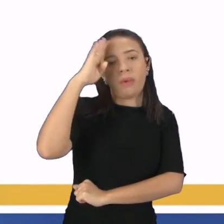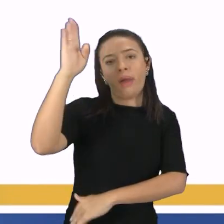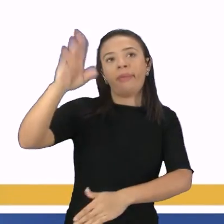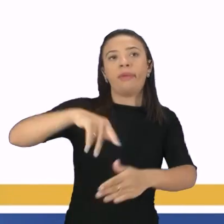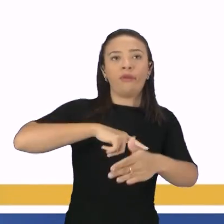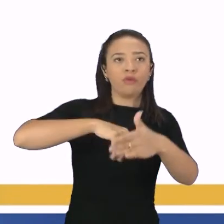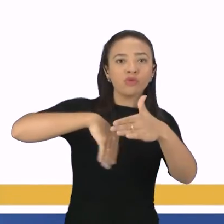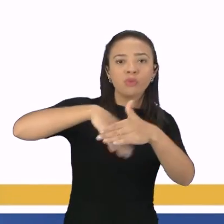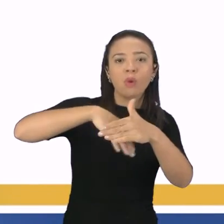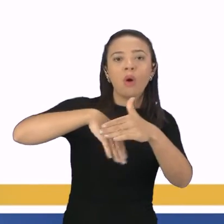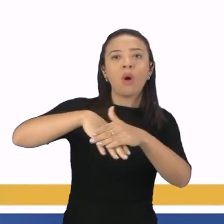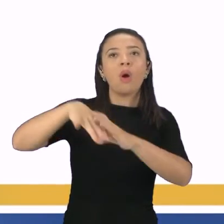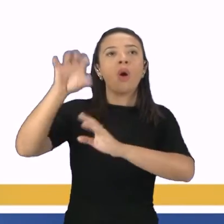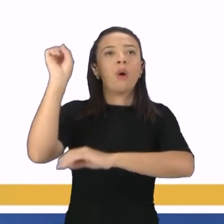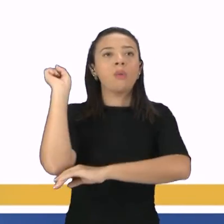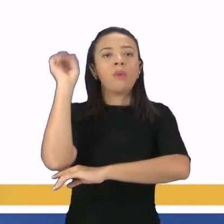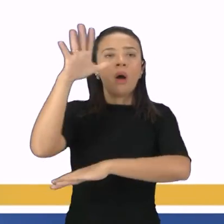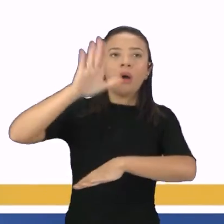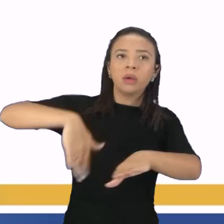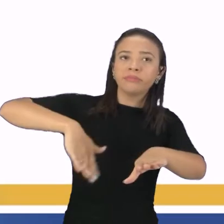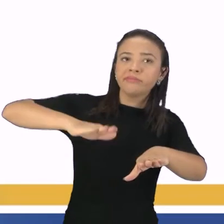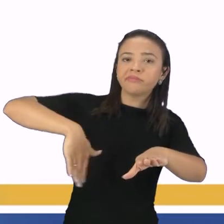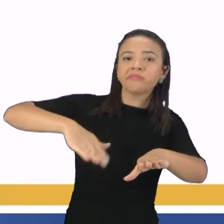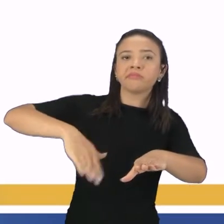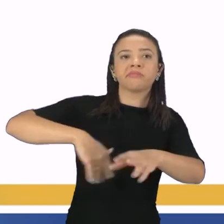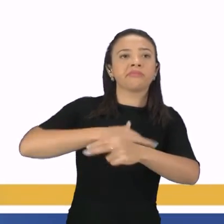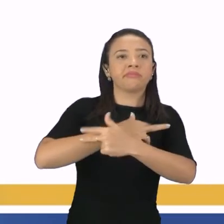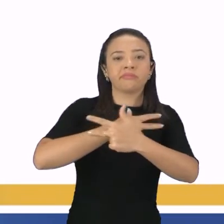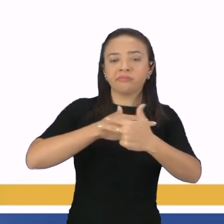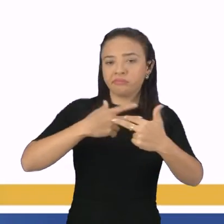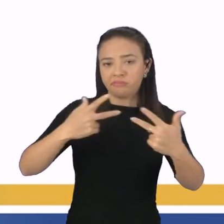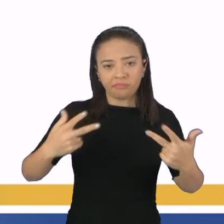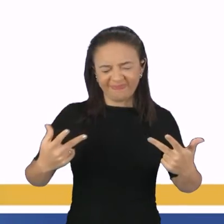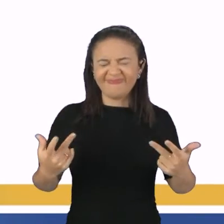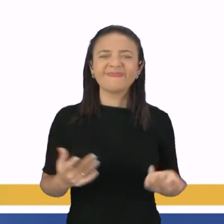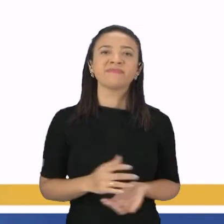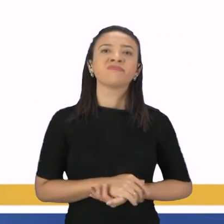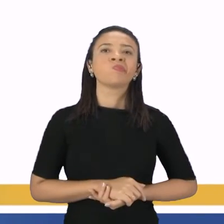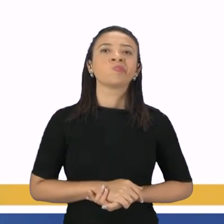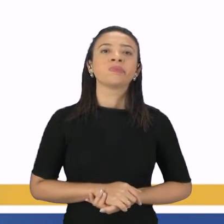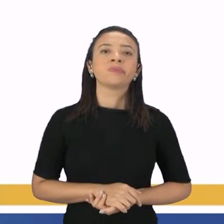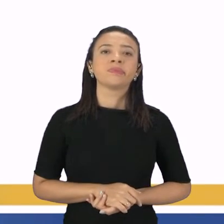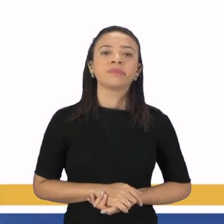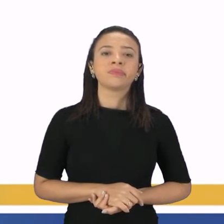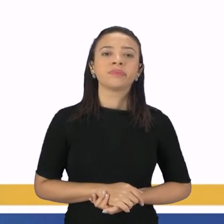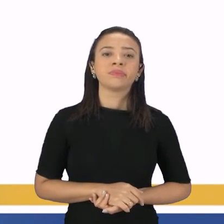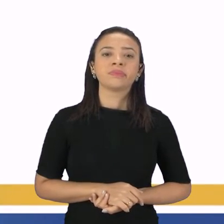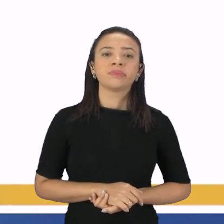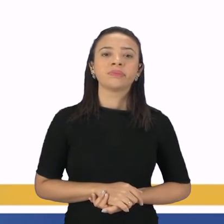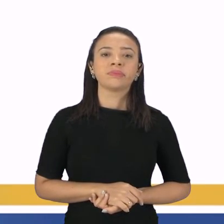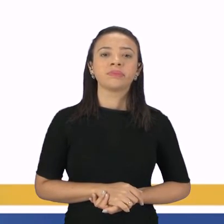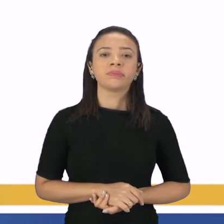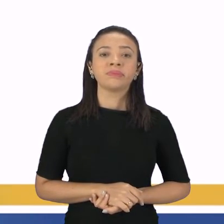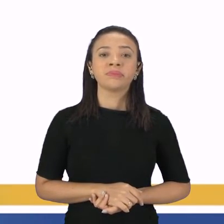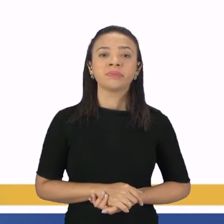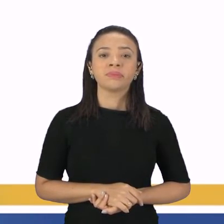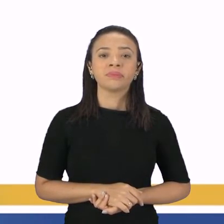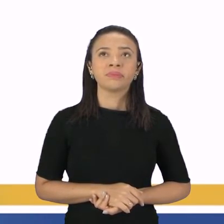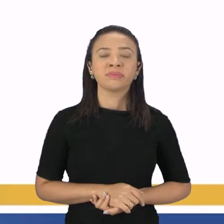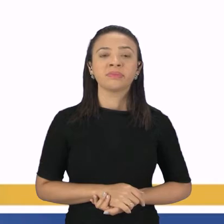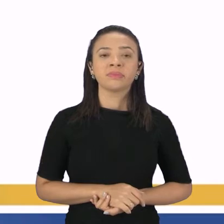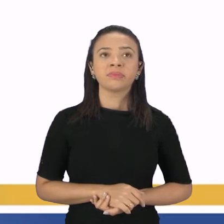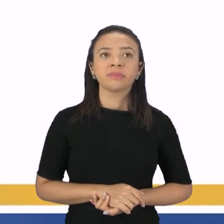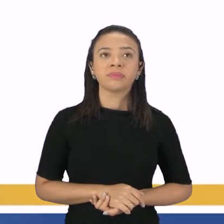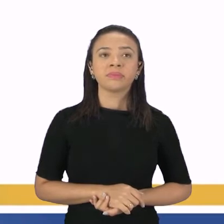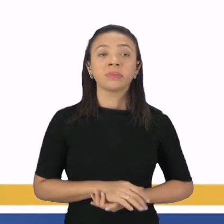é o futebol, voleibol, natação, paraquedismo, beisebol, entre outros também. E